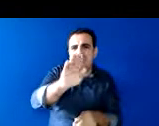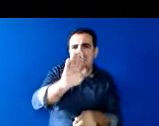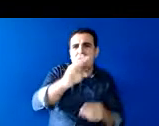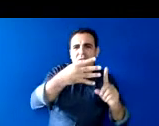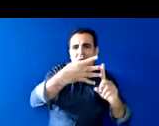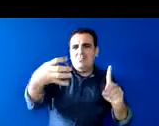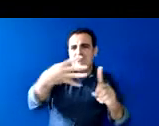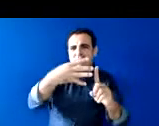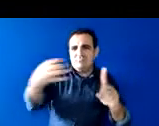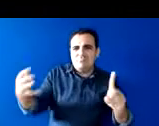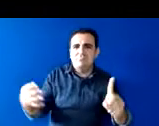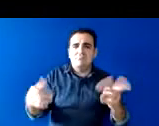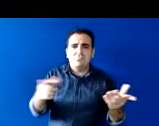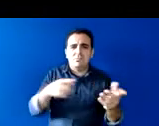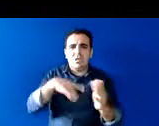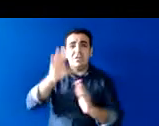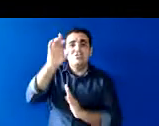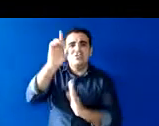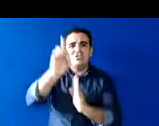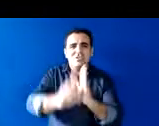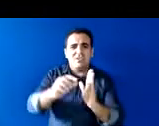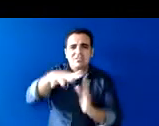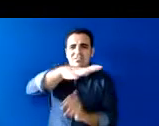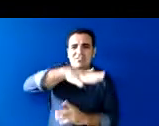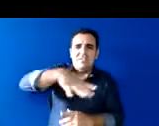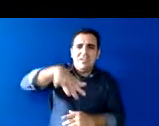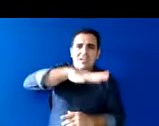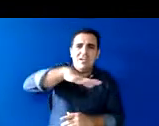envolvem direitos na área